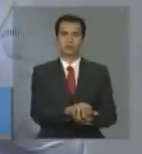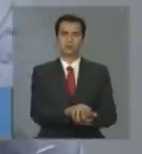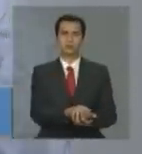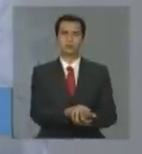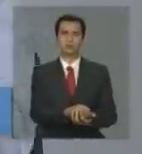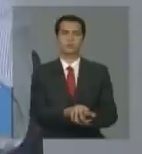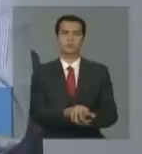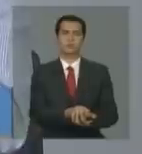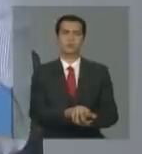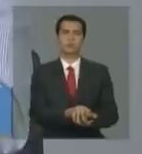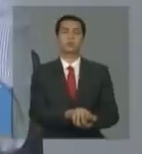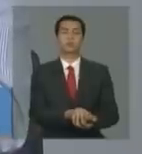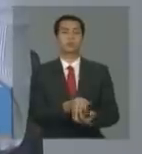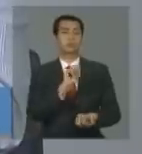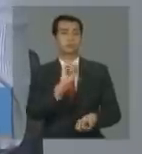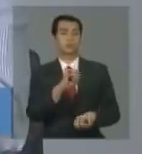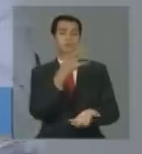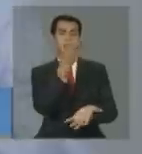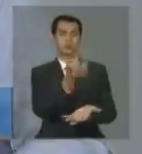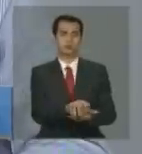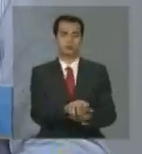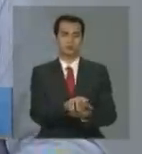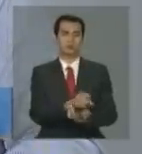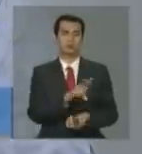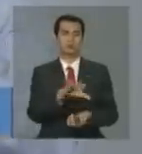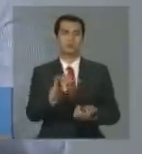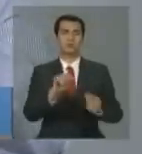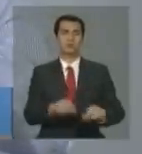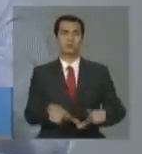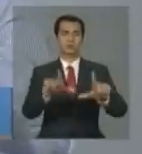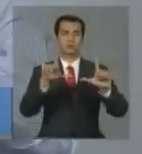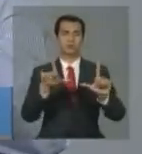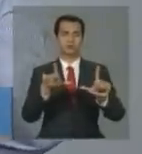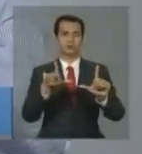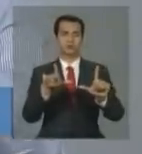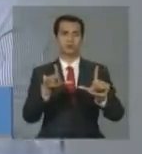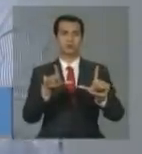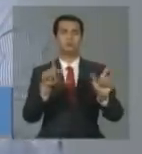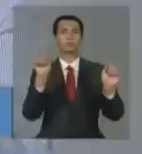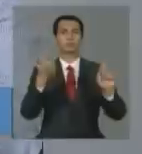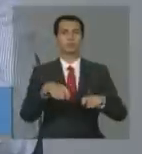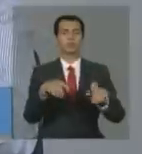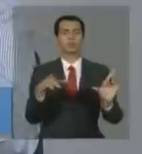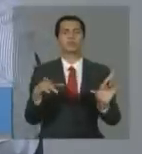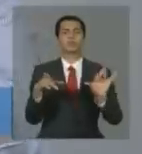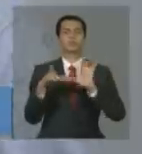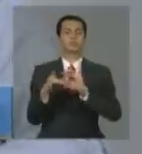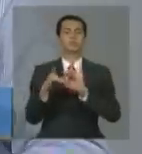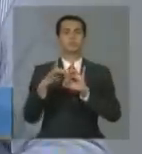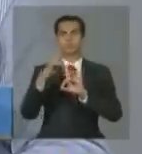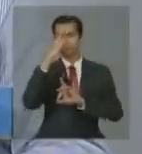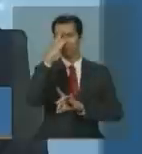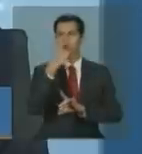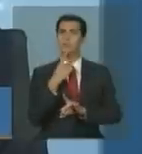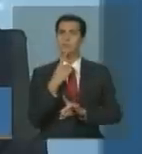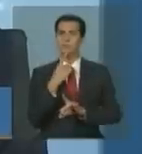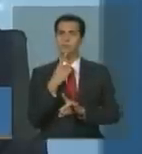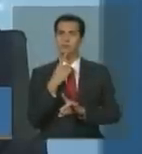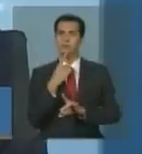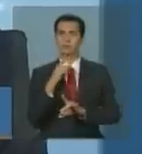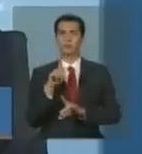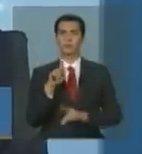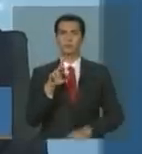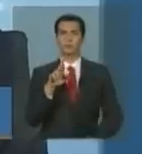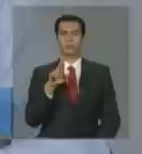que ele salvar, vai aparecer mais uma opção dele vincular, delegar perfil. Esse é o nome da combo que ele vai